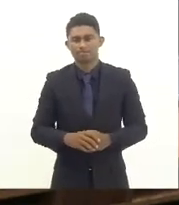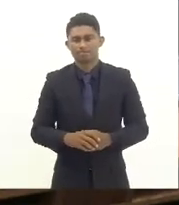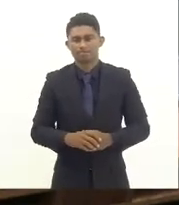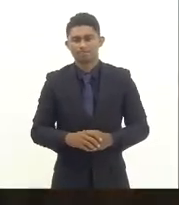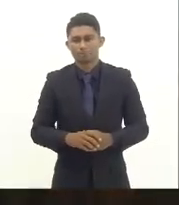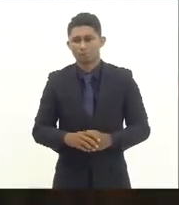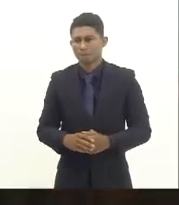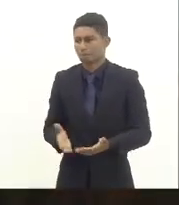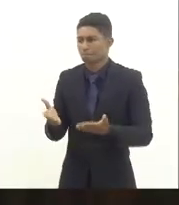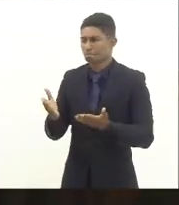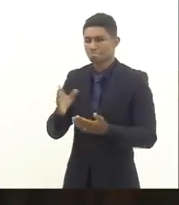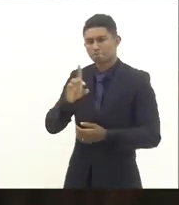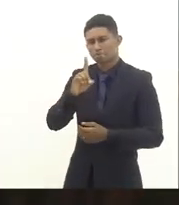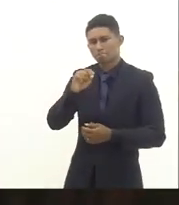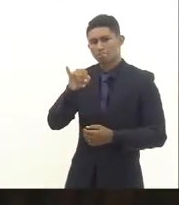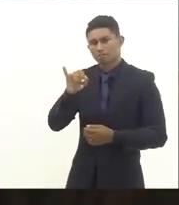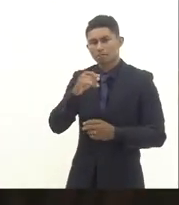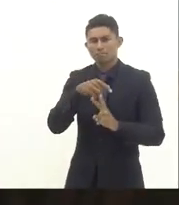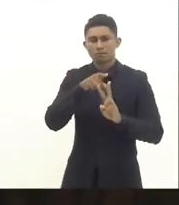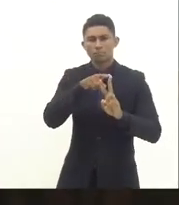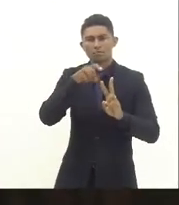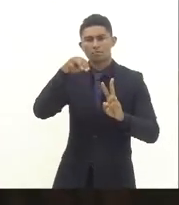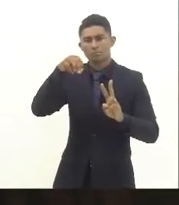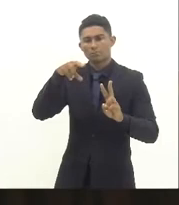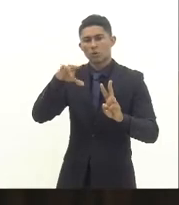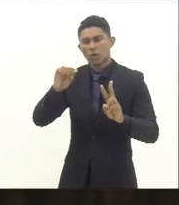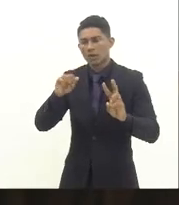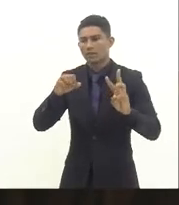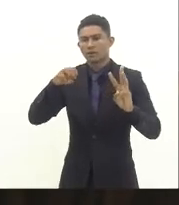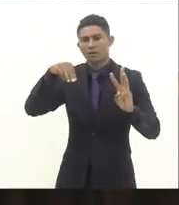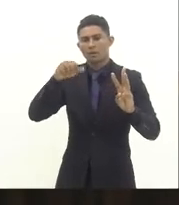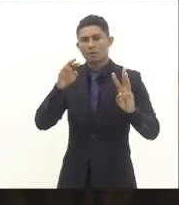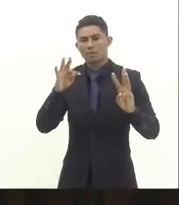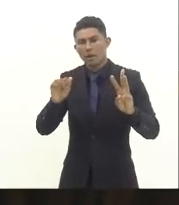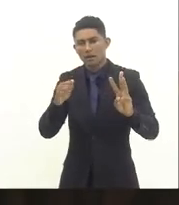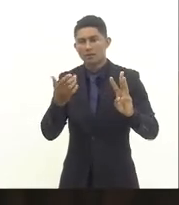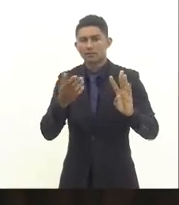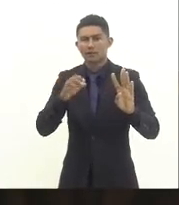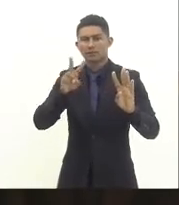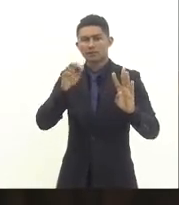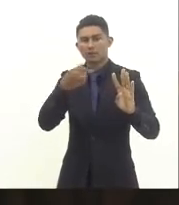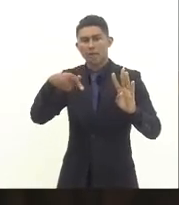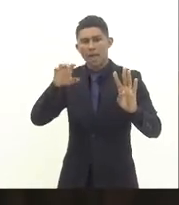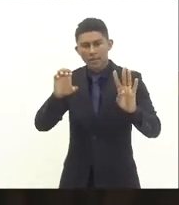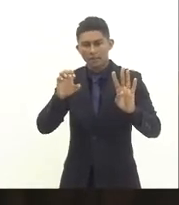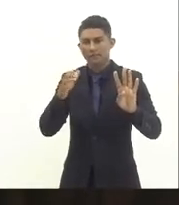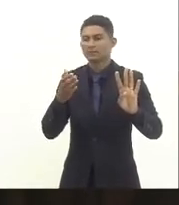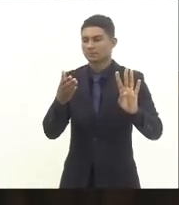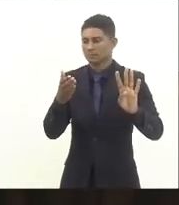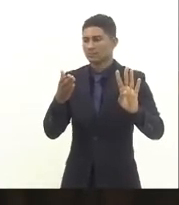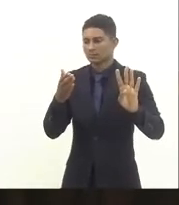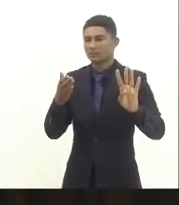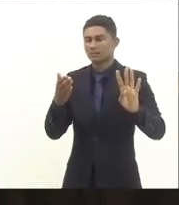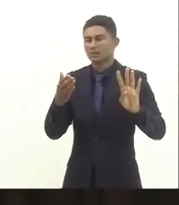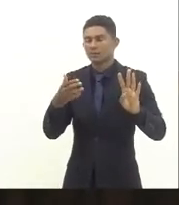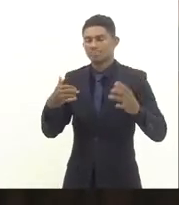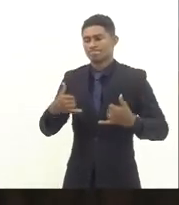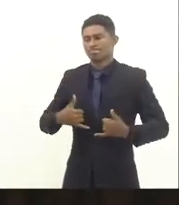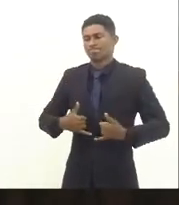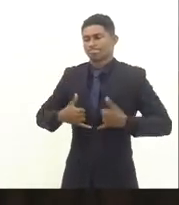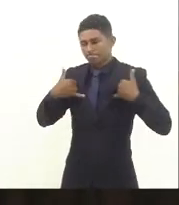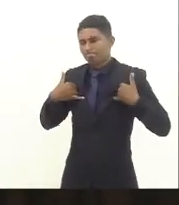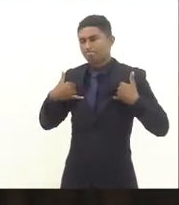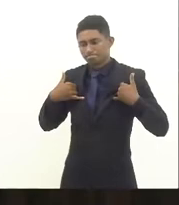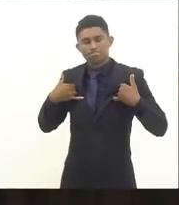Dani Deputado da Mônica deputada Marta e agora waldeck uma honra um prazer homenagear